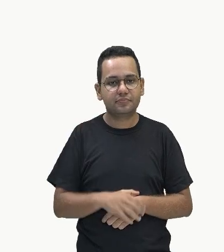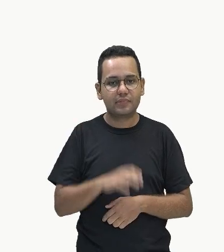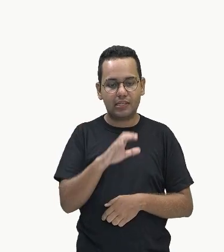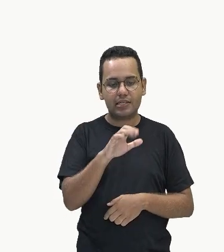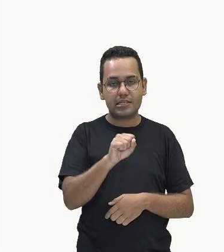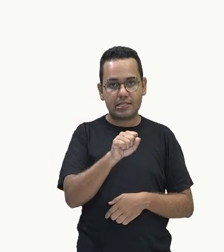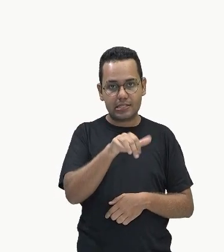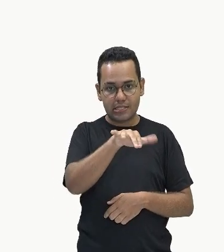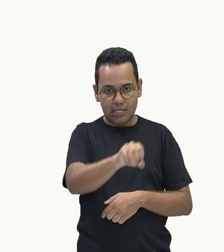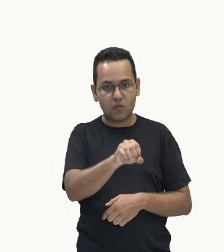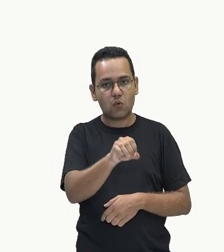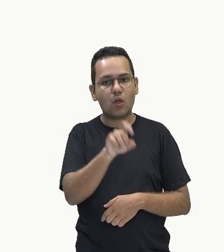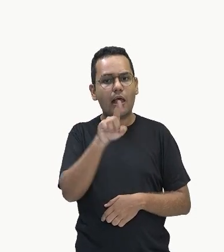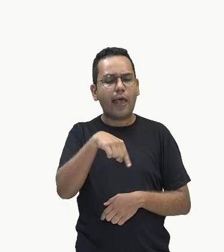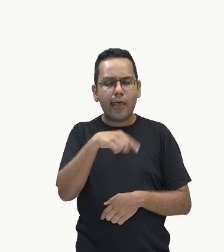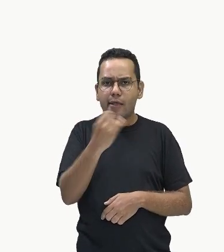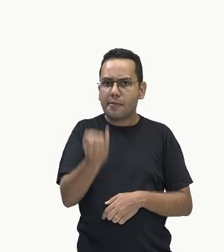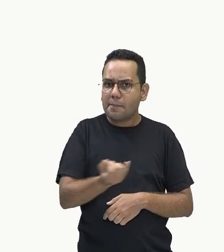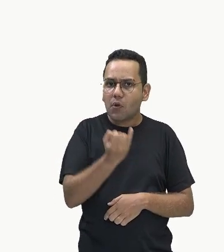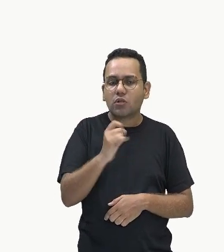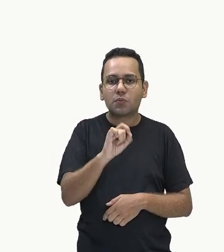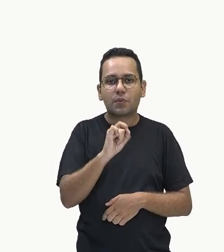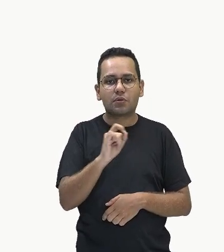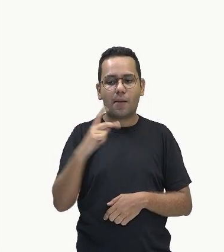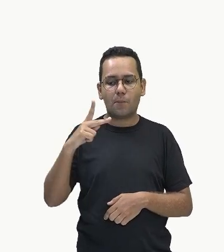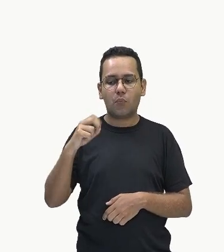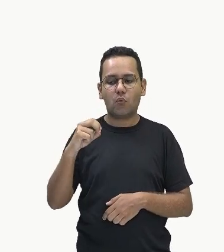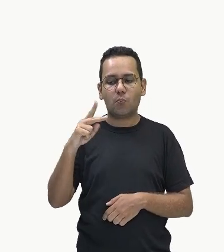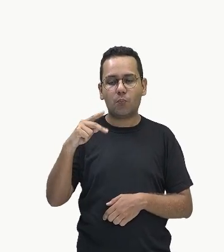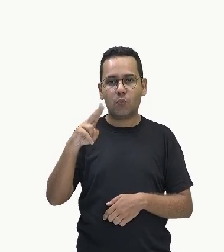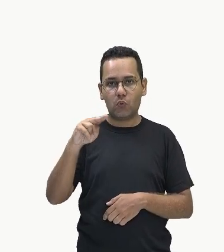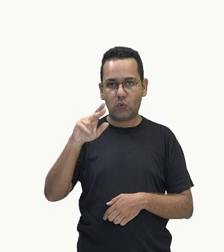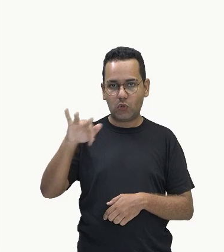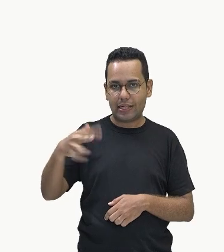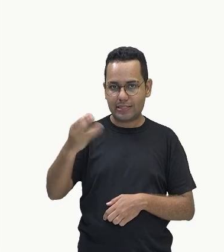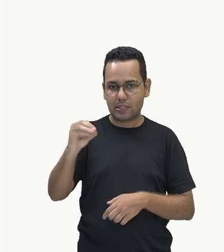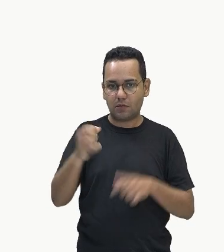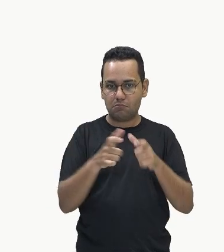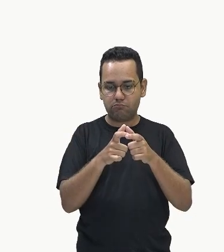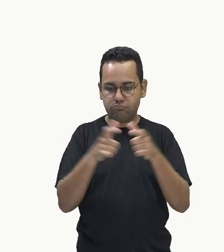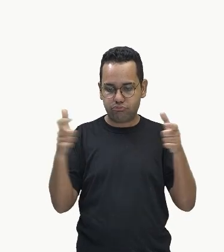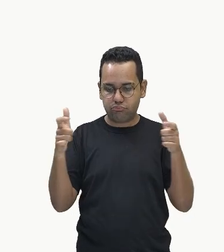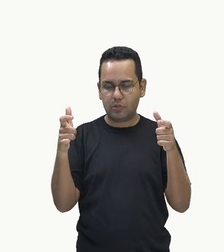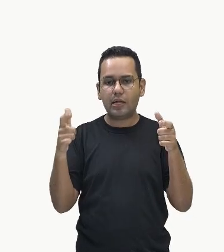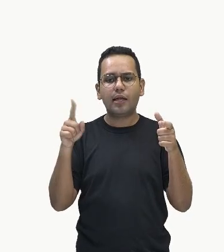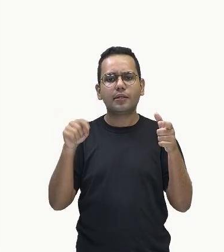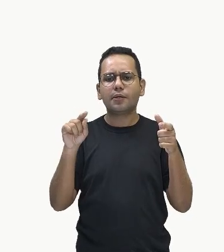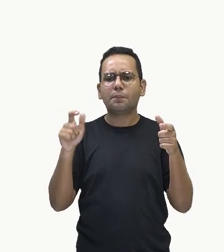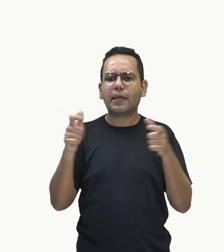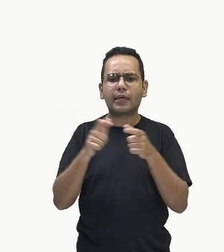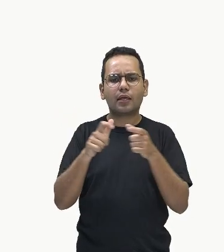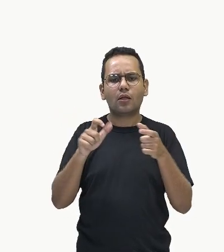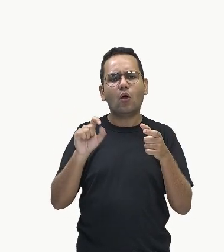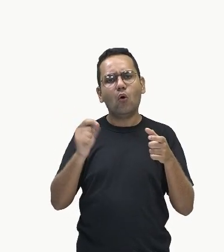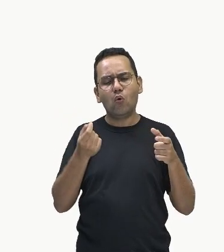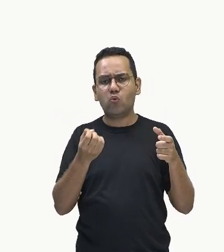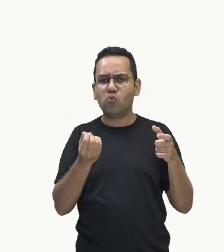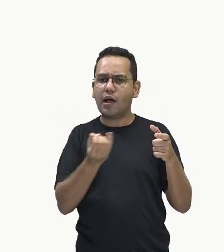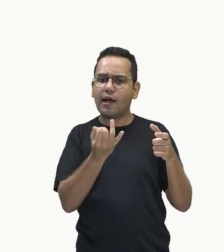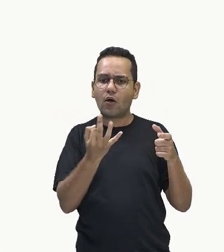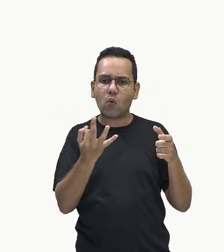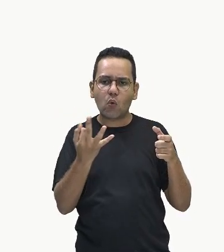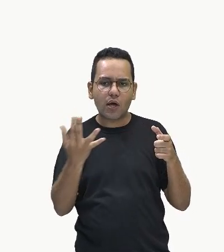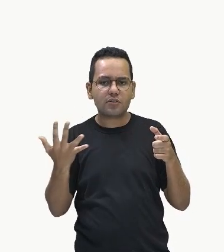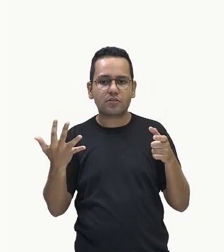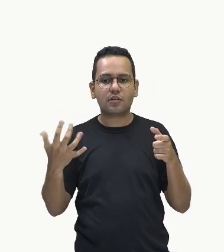indicado quando a população é pequena ou quando se